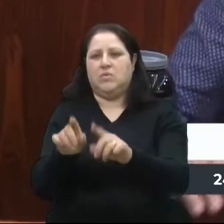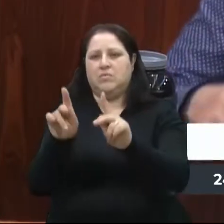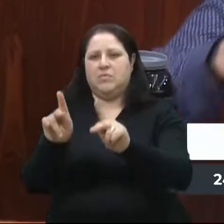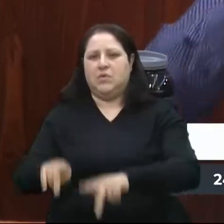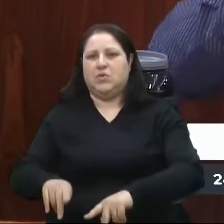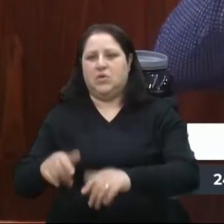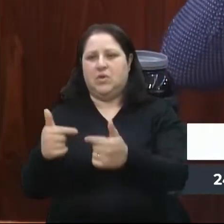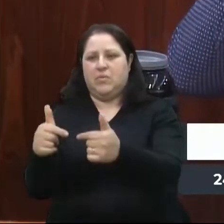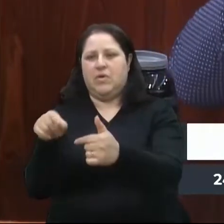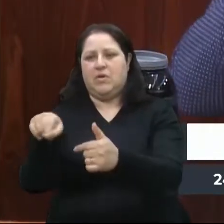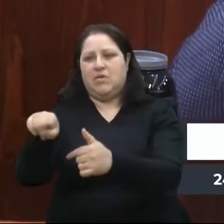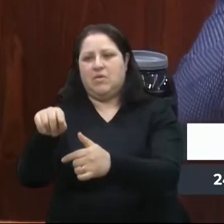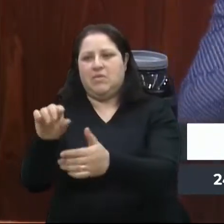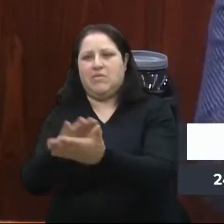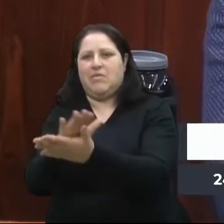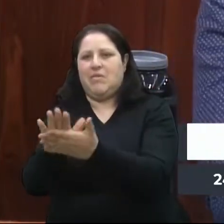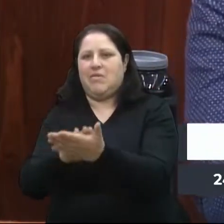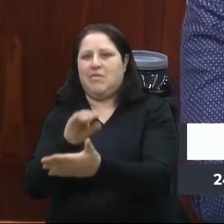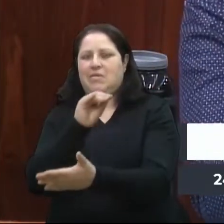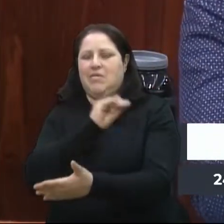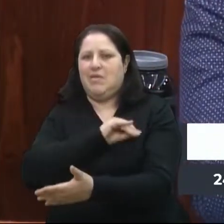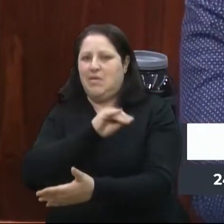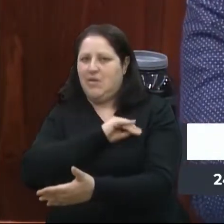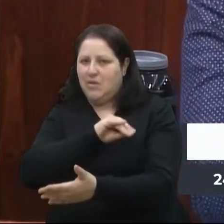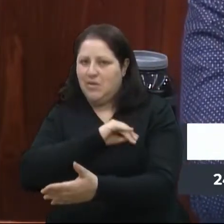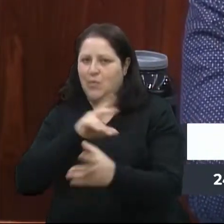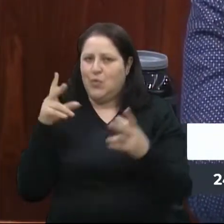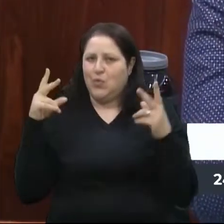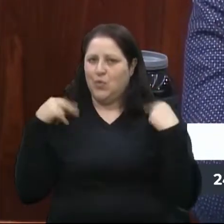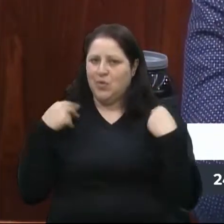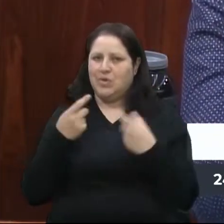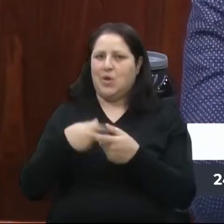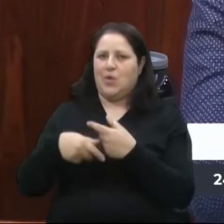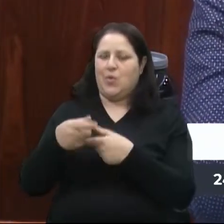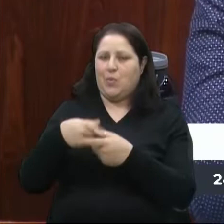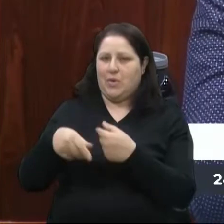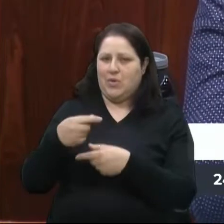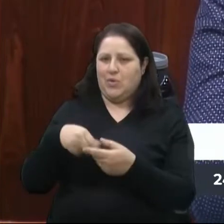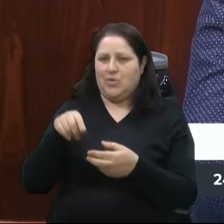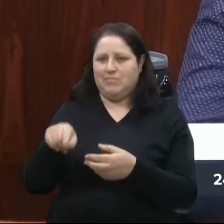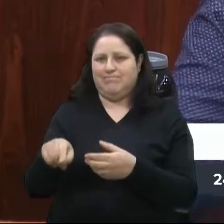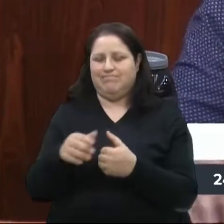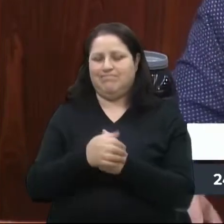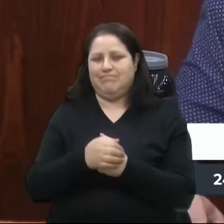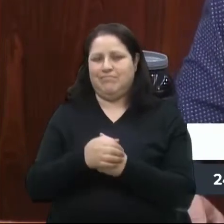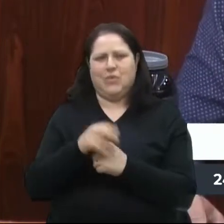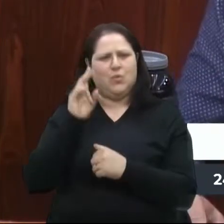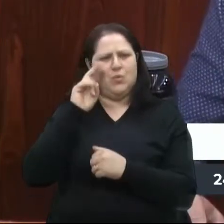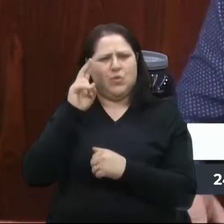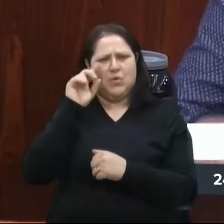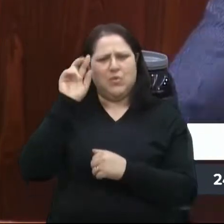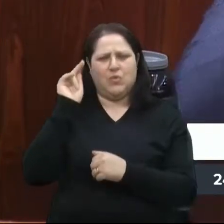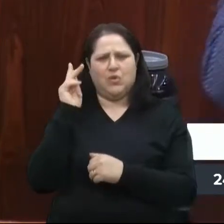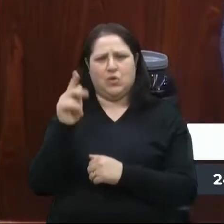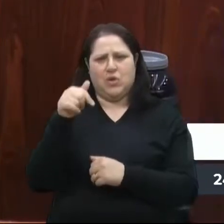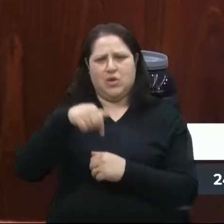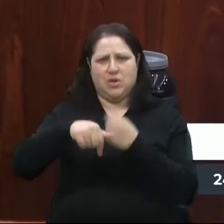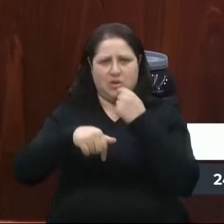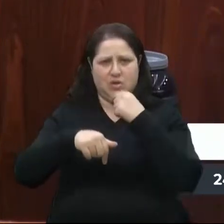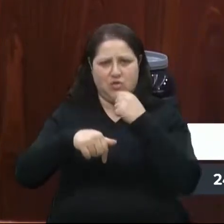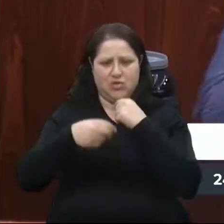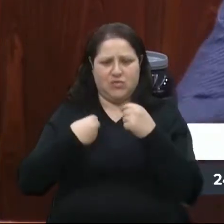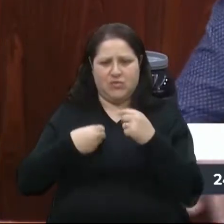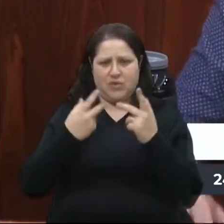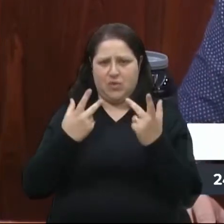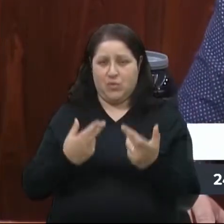urgente, é inadmissível isso. Eu não me lembro, na história de Caxias, de nós ter vivido algo parecido. E que bom que o